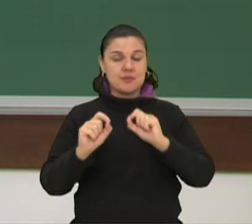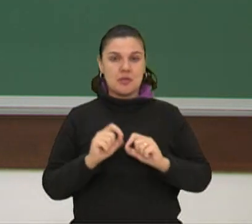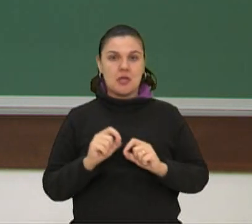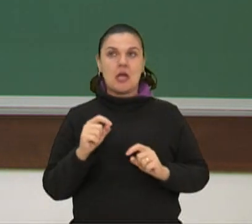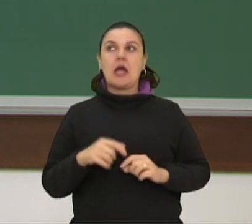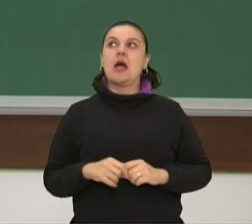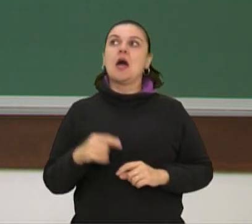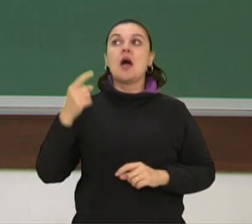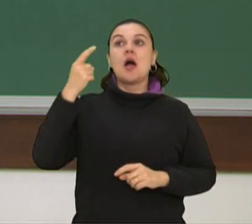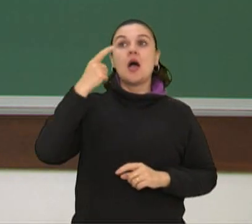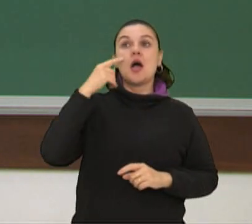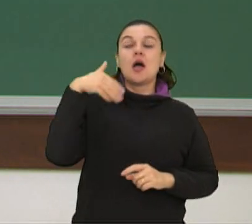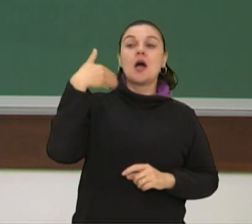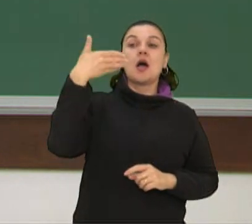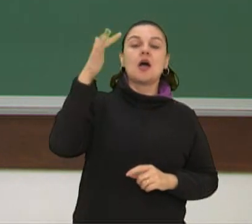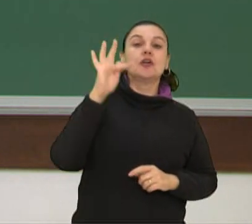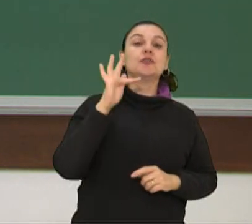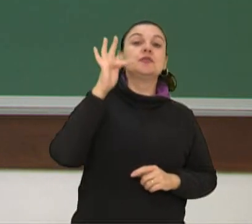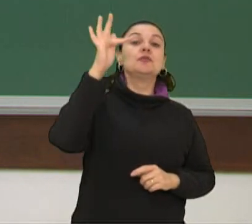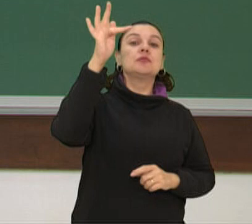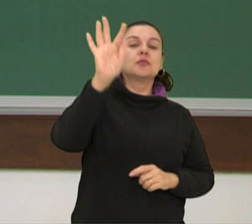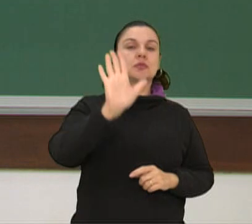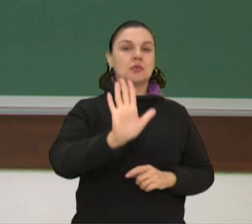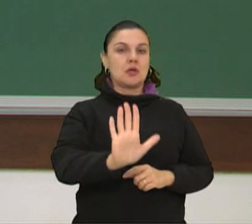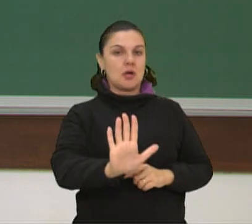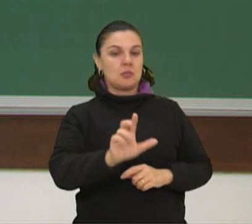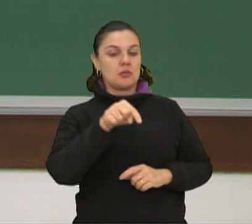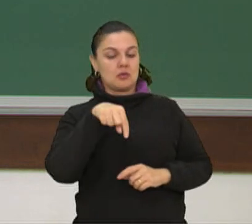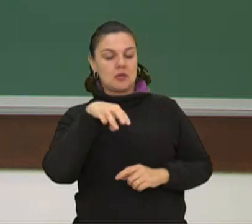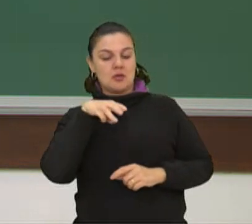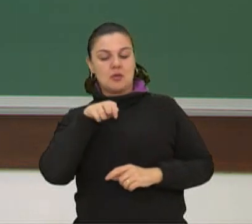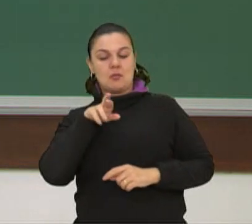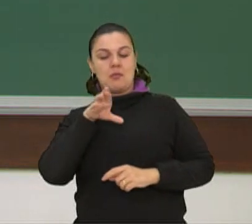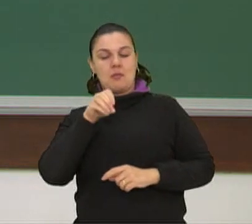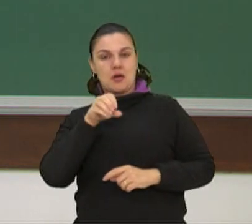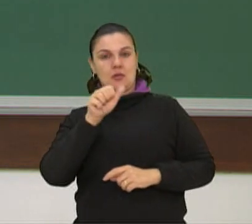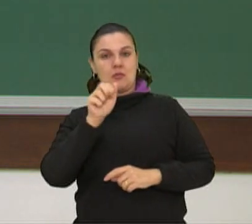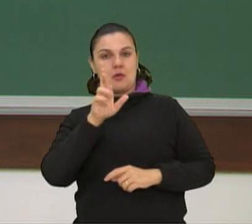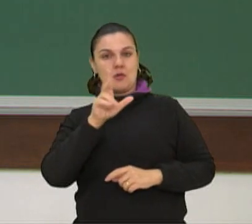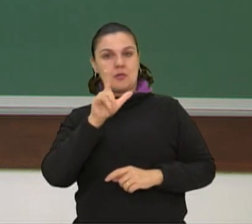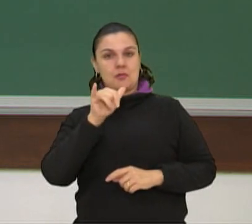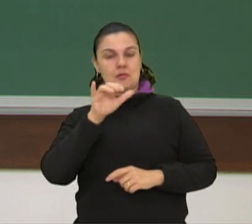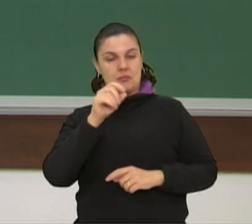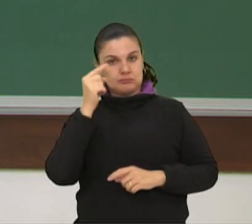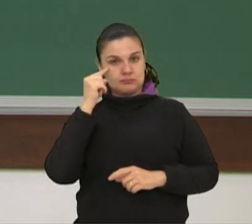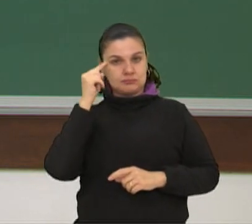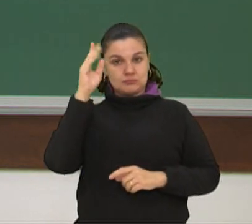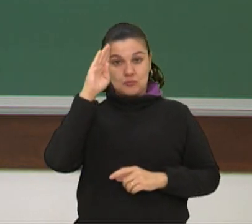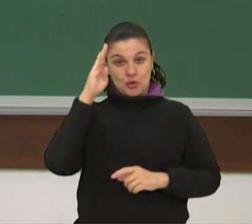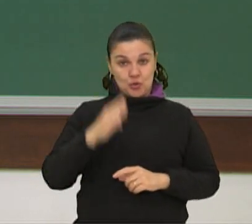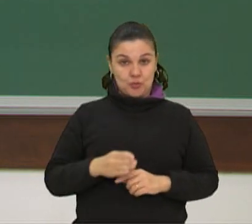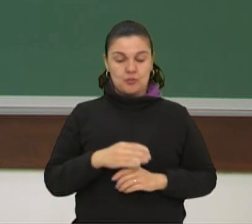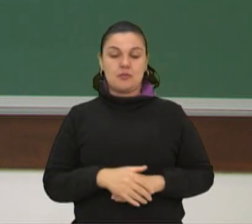melhor, ou ser hoje melhor do que ontem, ser amanhã melhor do que hoje.